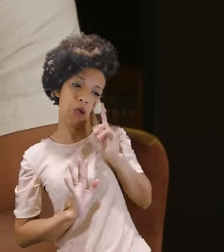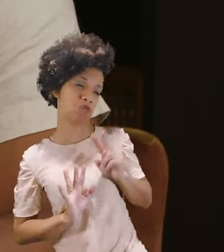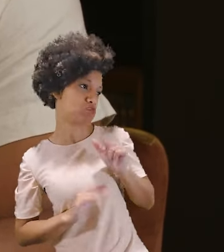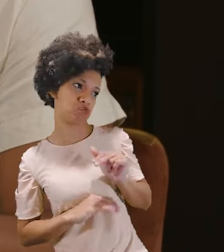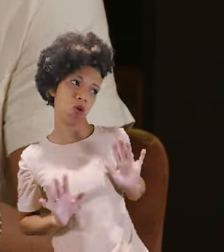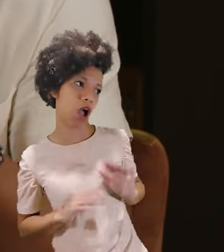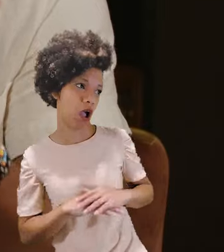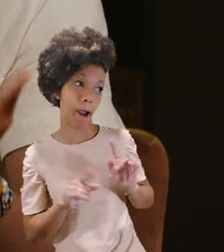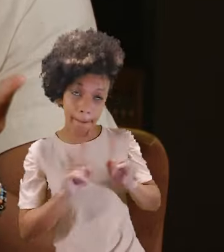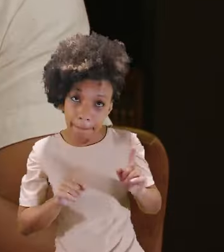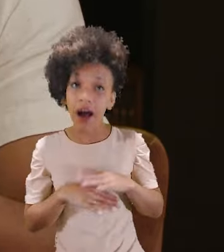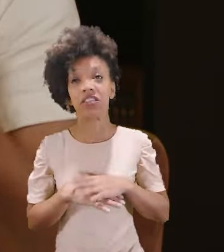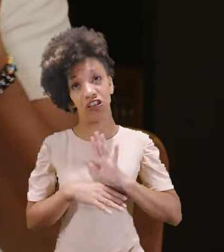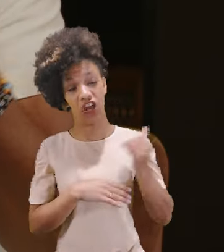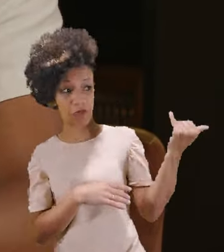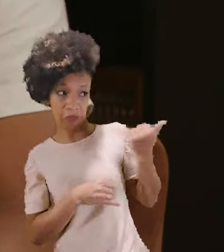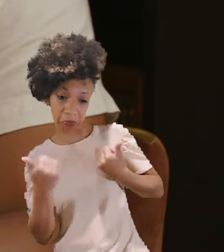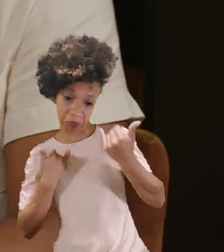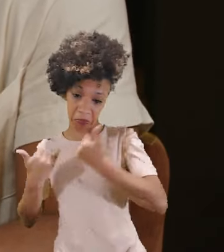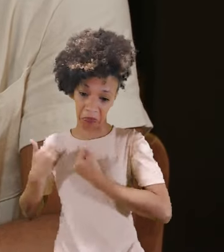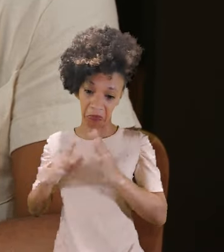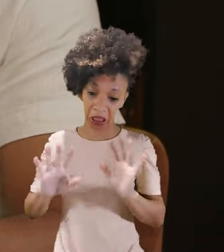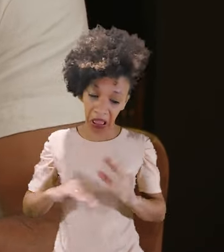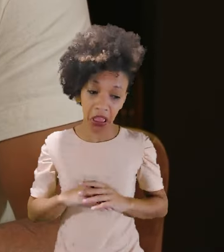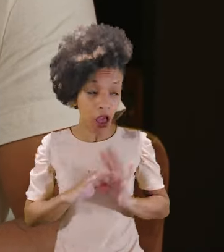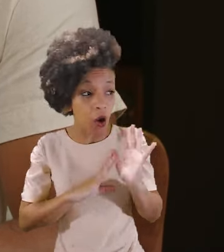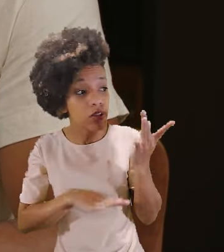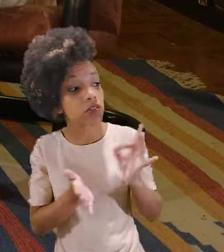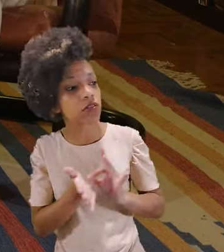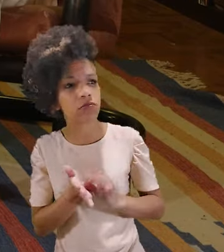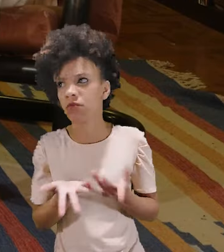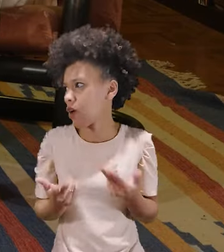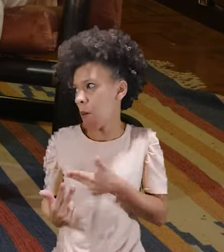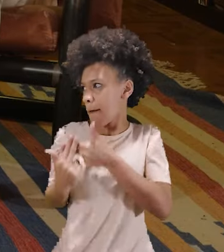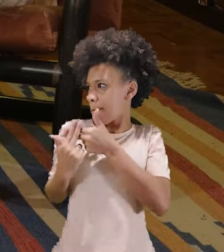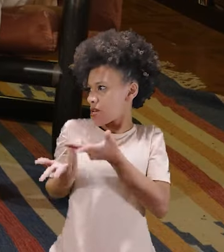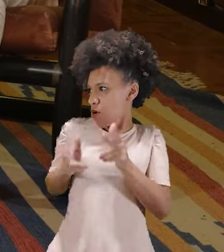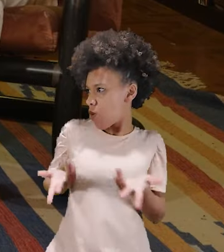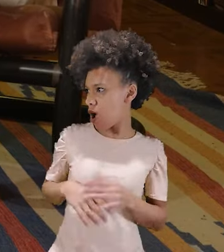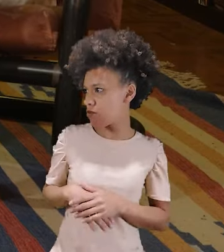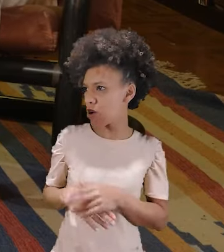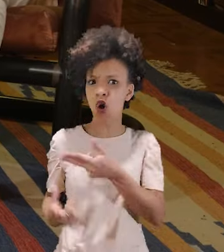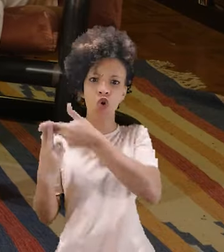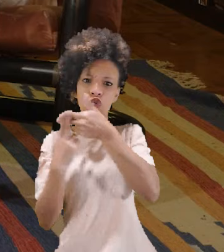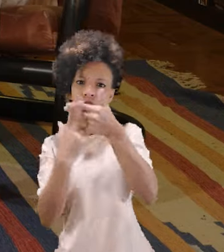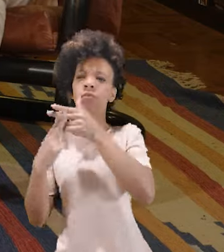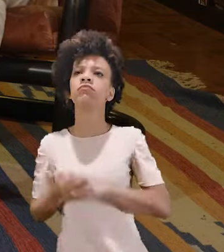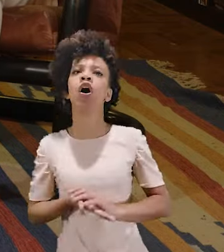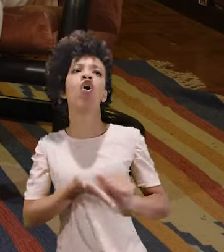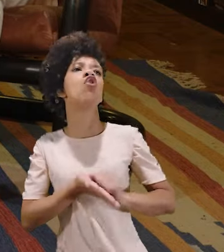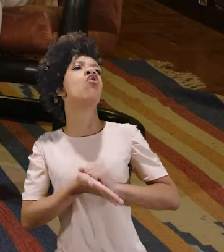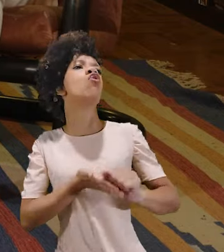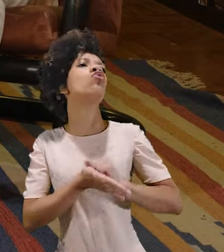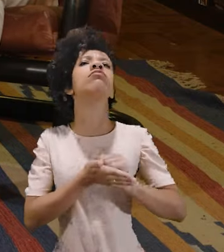mas assim é histórias já me falaram histórias que realmente acontecia entendeu porque revisão Pois é preciso presídios Carol